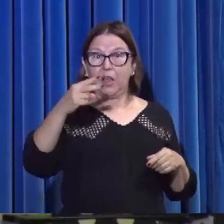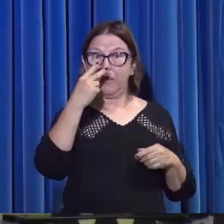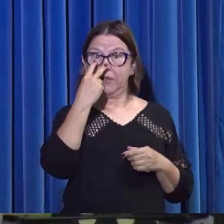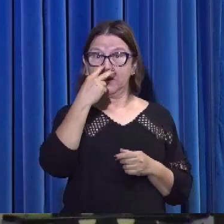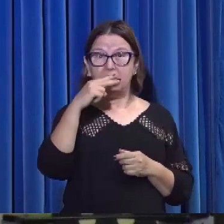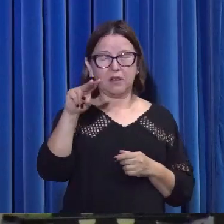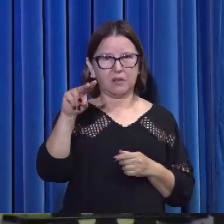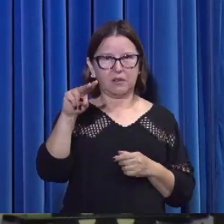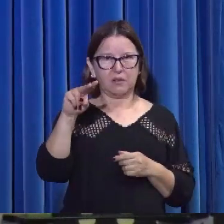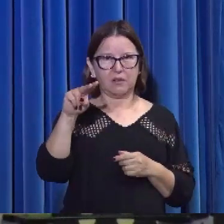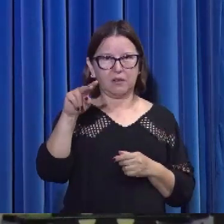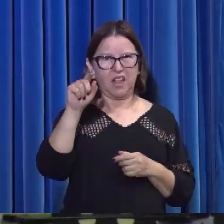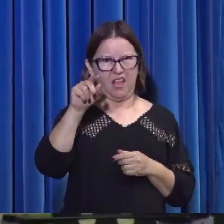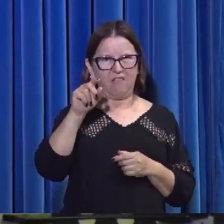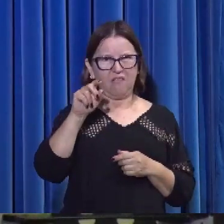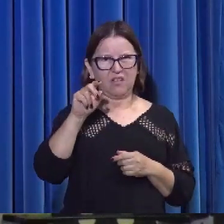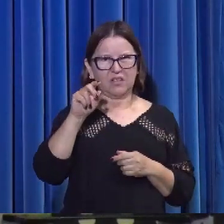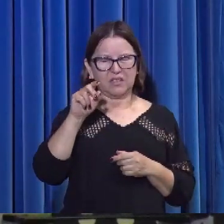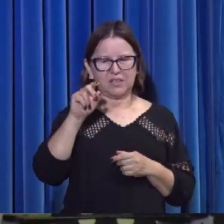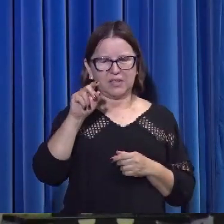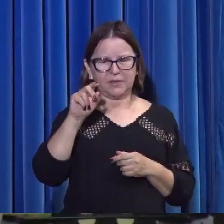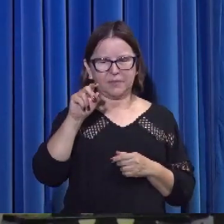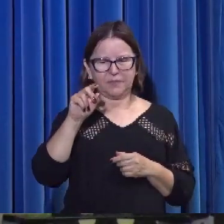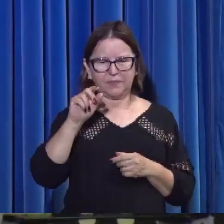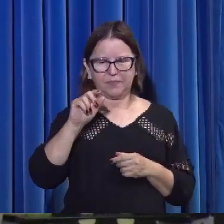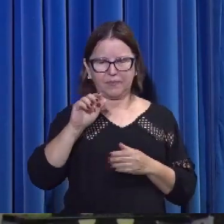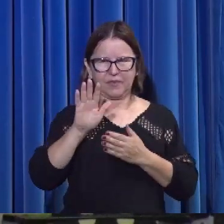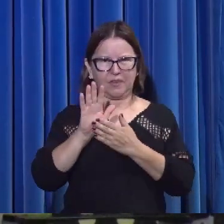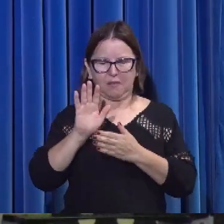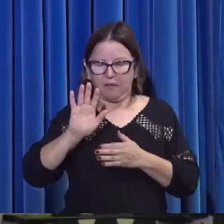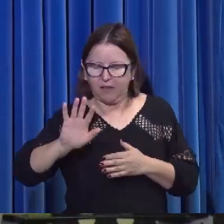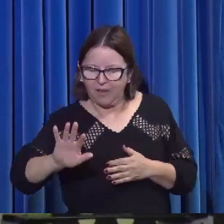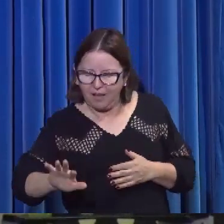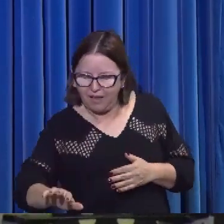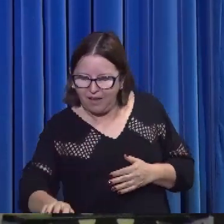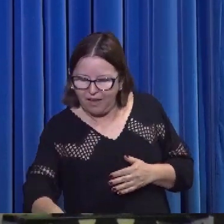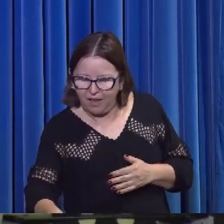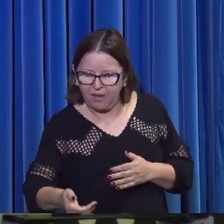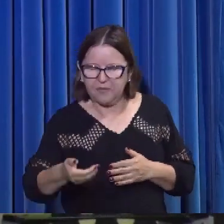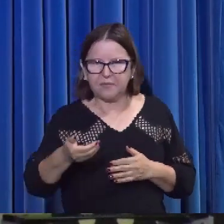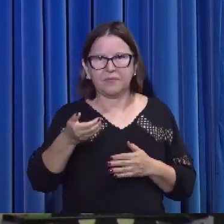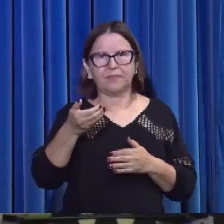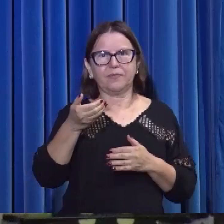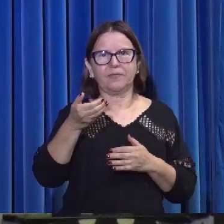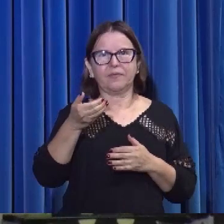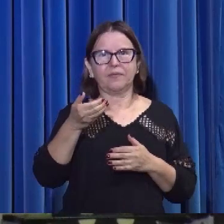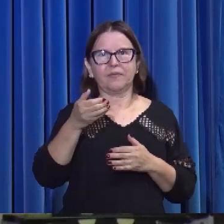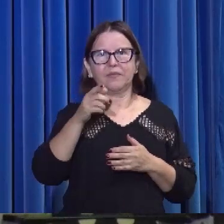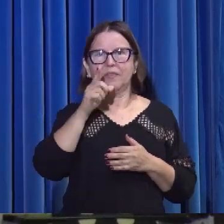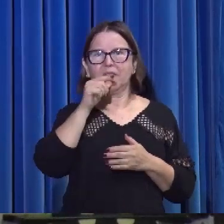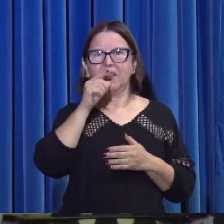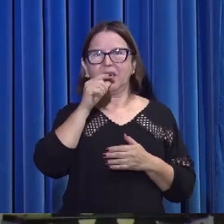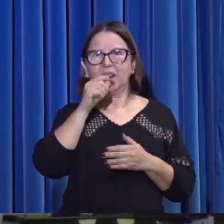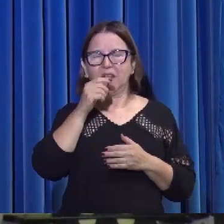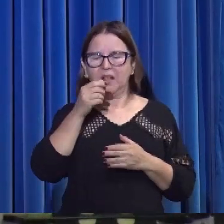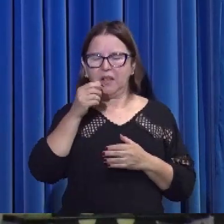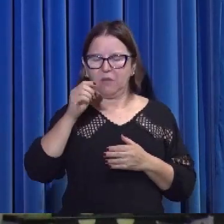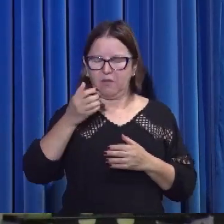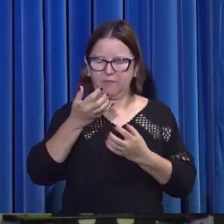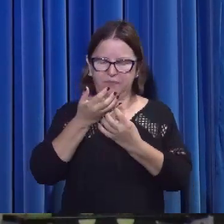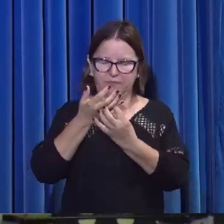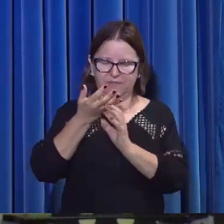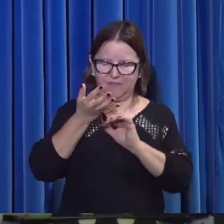a mão na água e traz um pouco de água até você. Imediatamente a água começa a escorrer pelos